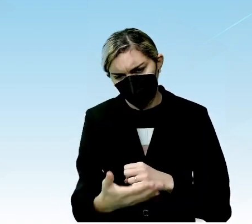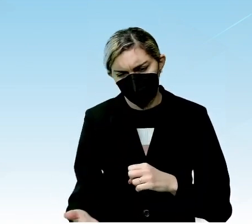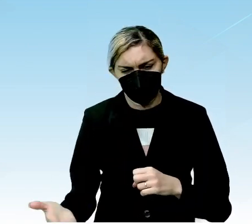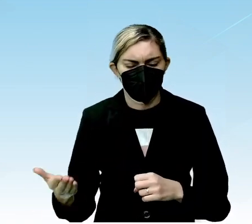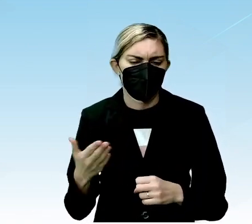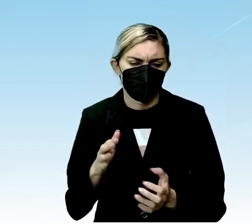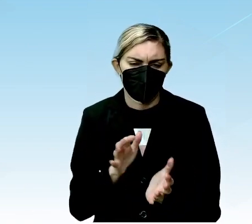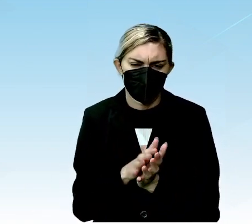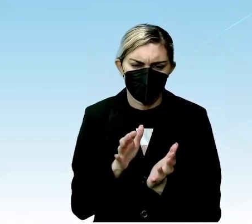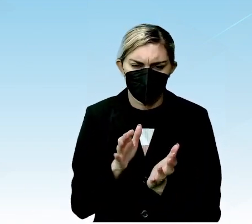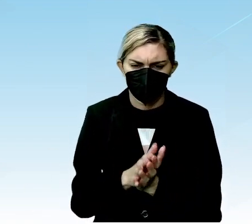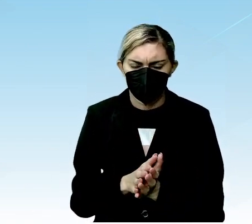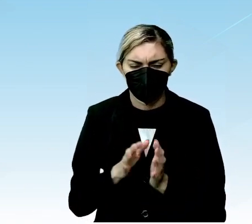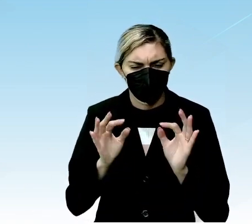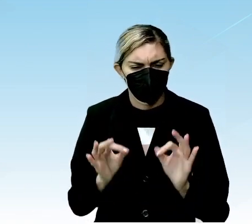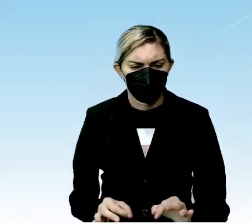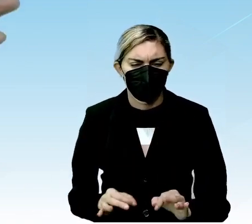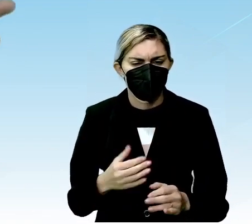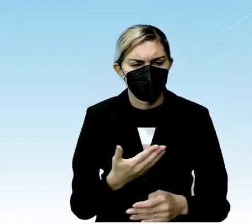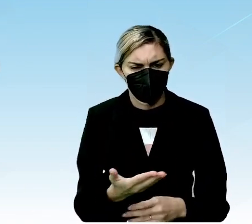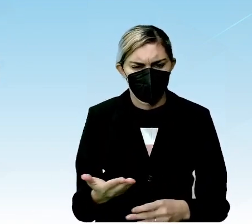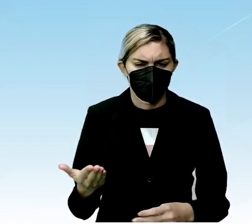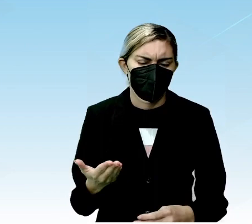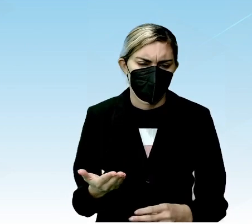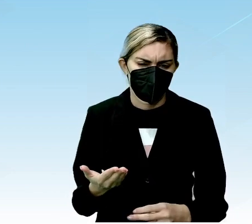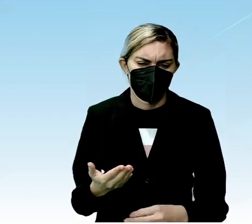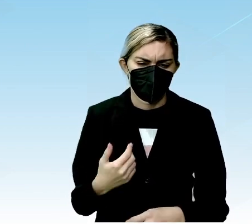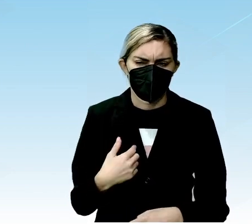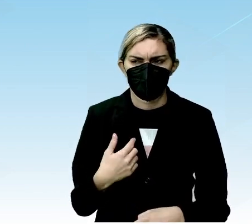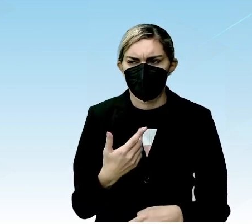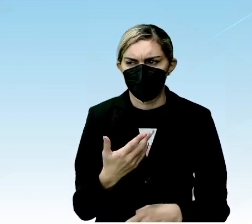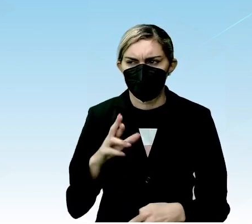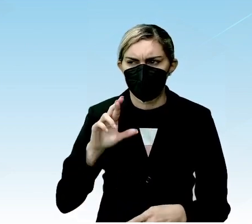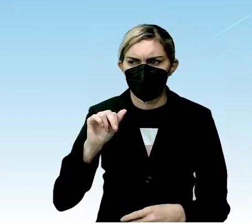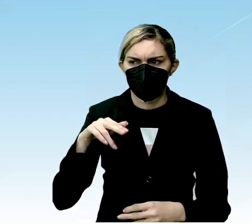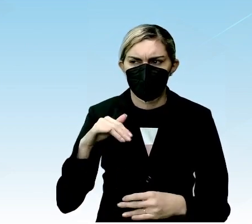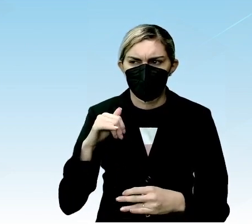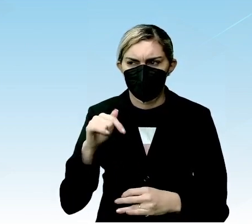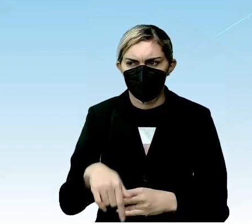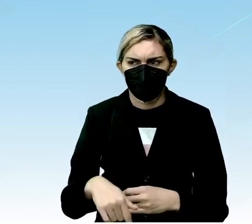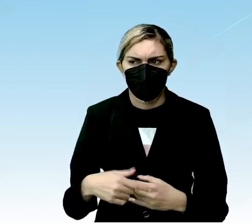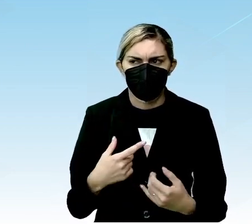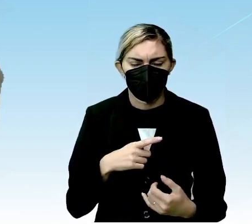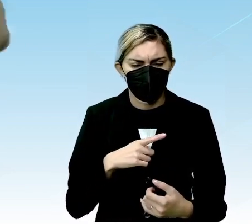de Pernambuco, certo? Para vocês, estudantes, para Ronaldo aqui, ó, da transmissão, muito